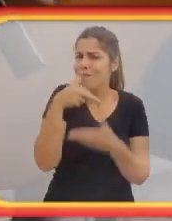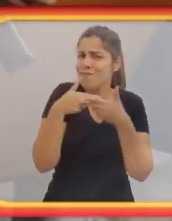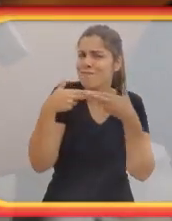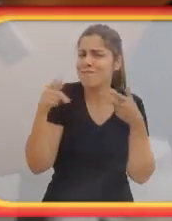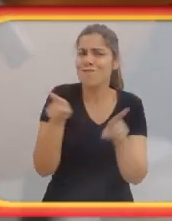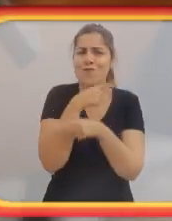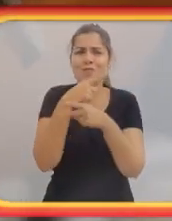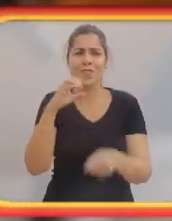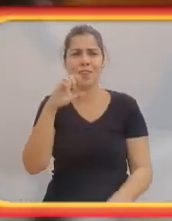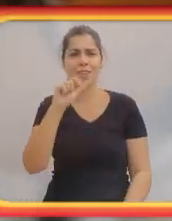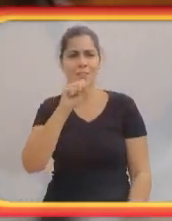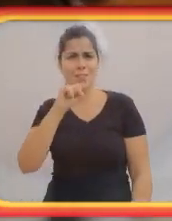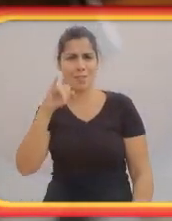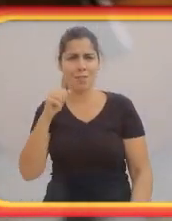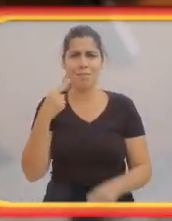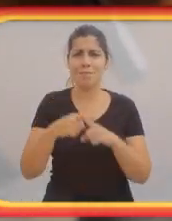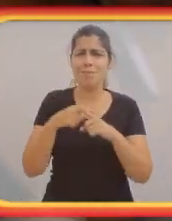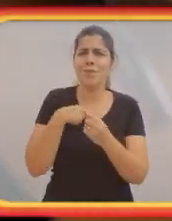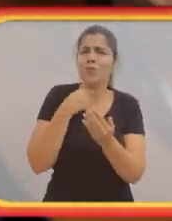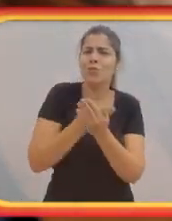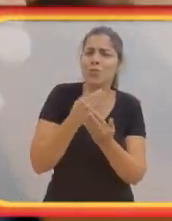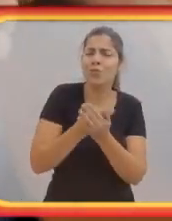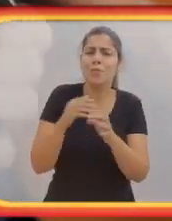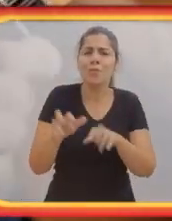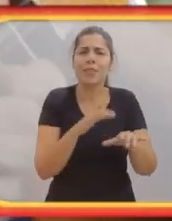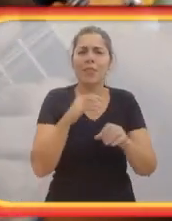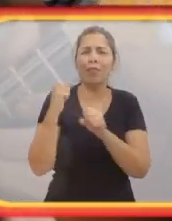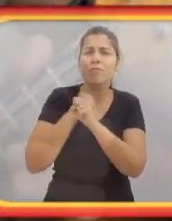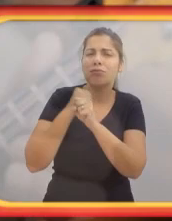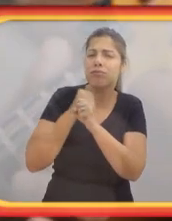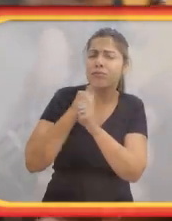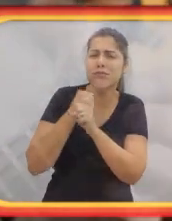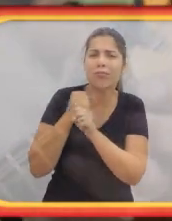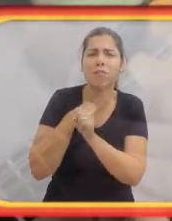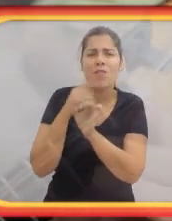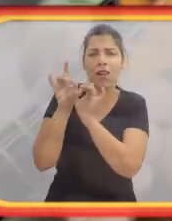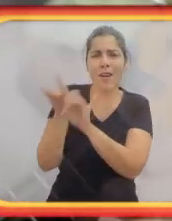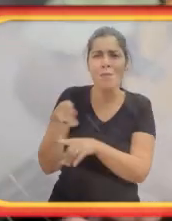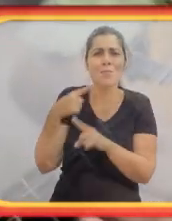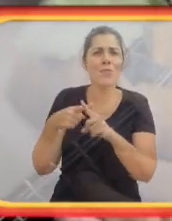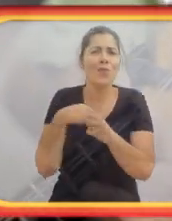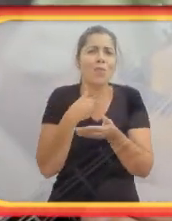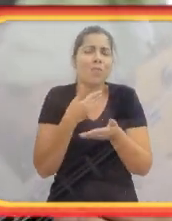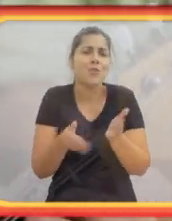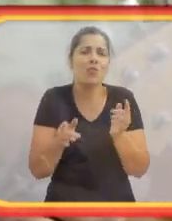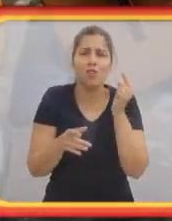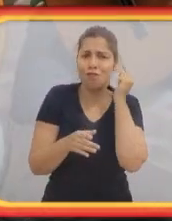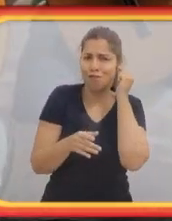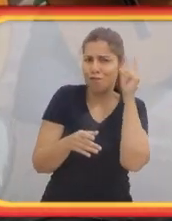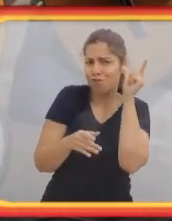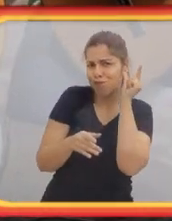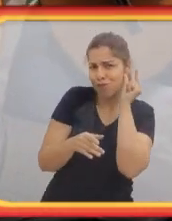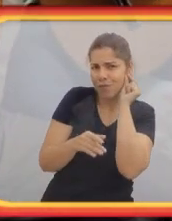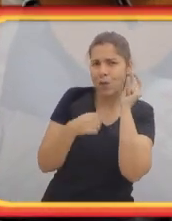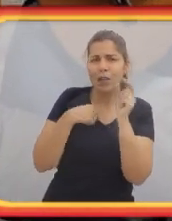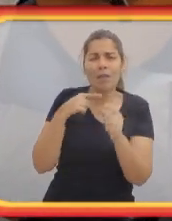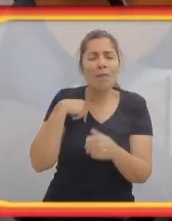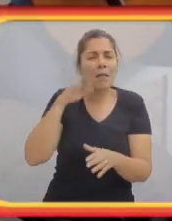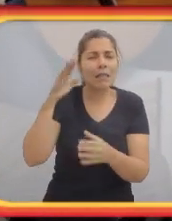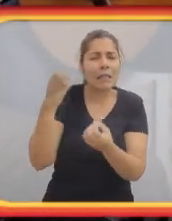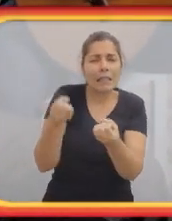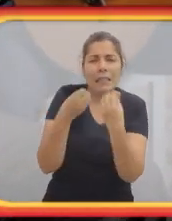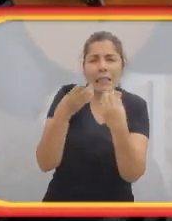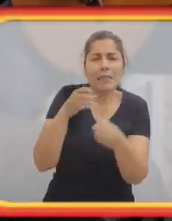minha cultura popular. Por outro lado, aprendi muito com a música clássica, que eu estudei piano durante muito